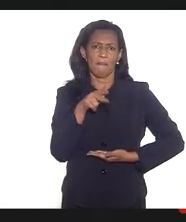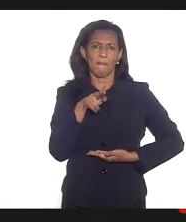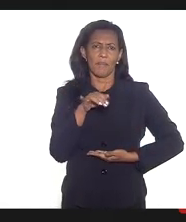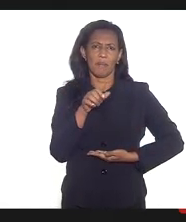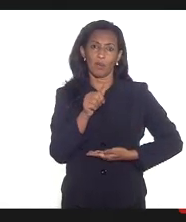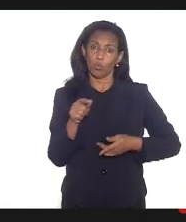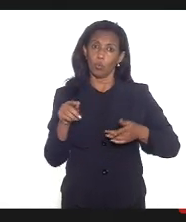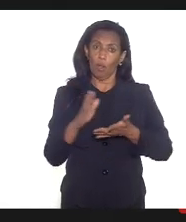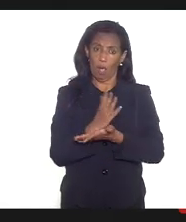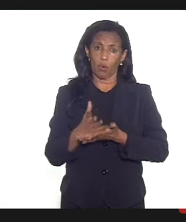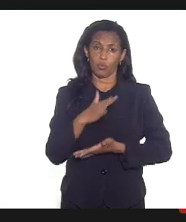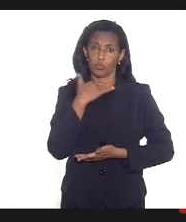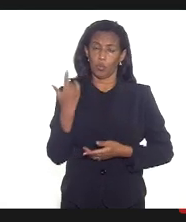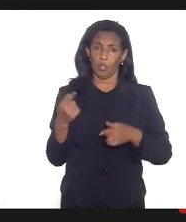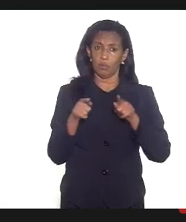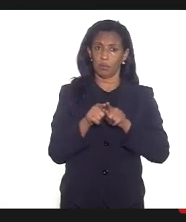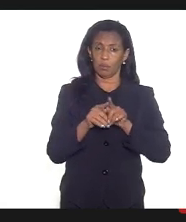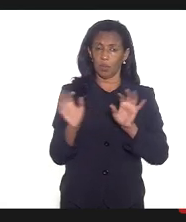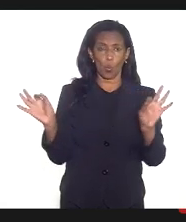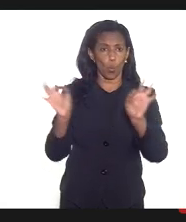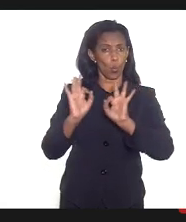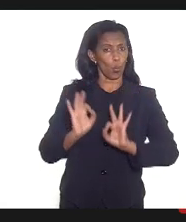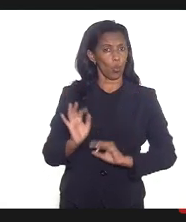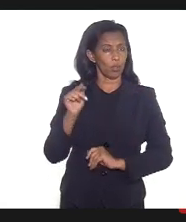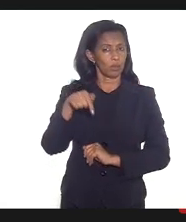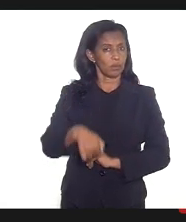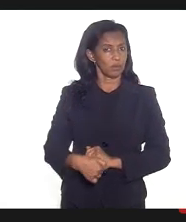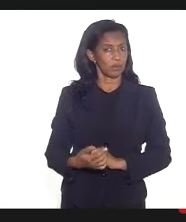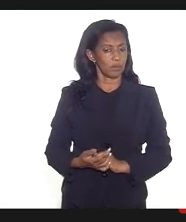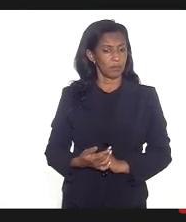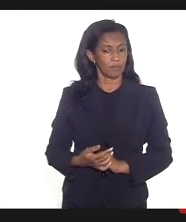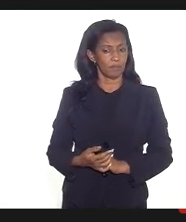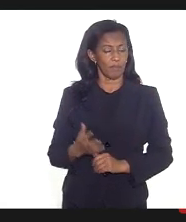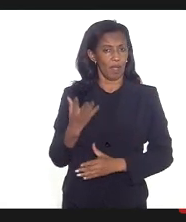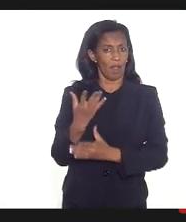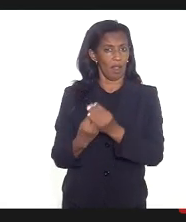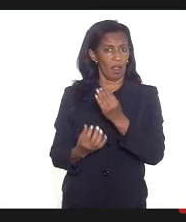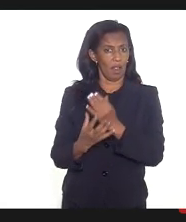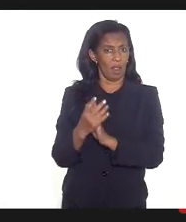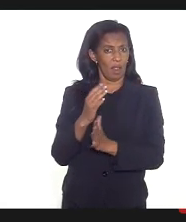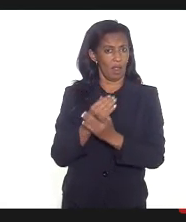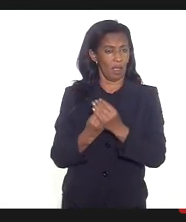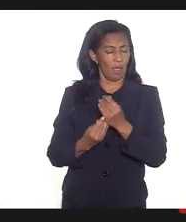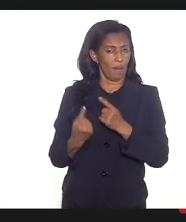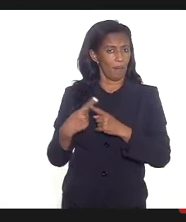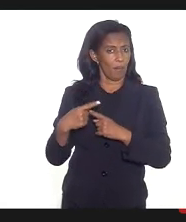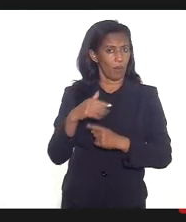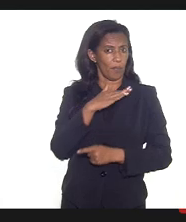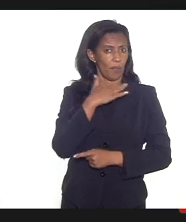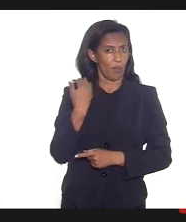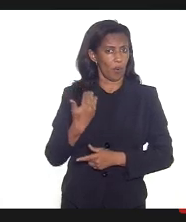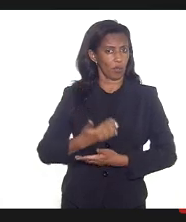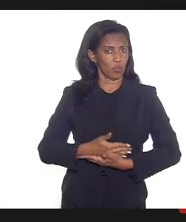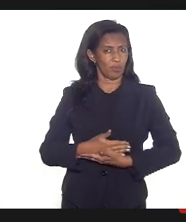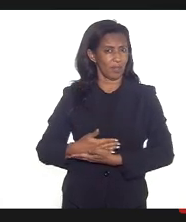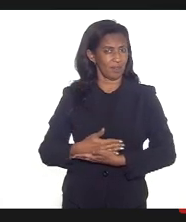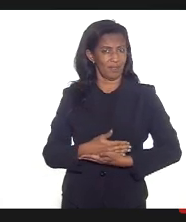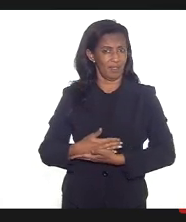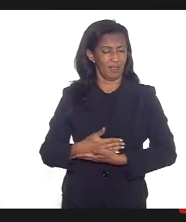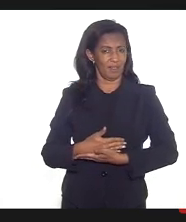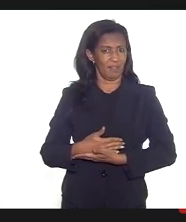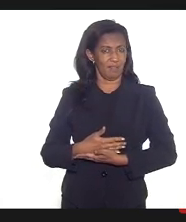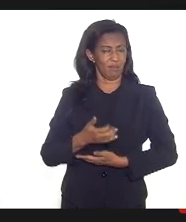que também morreram bom e ninguém aqui lave suas mãos porque a morte materna e sempre não